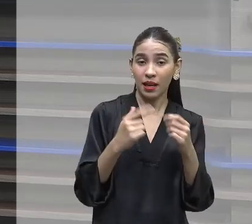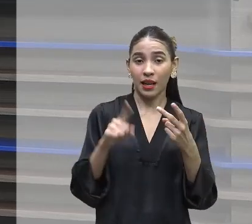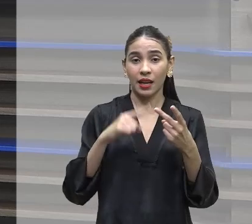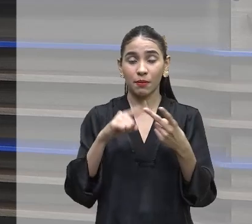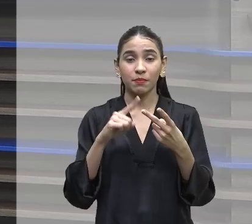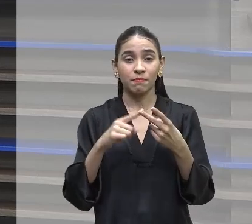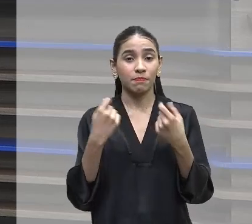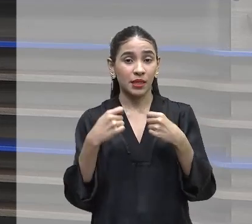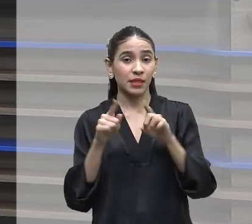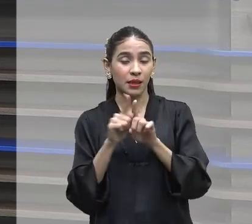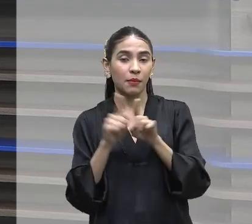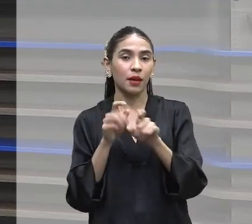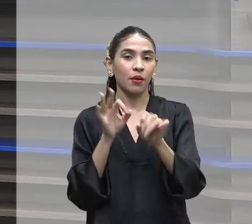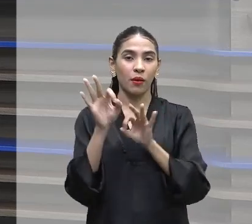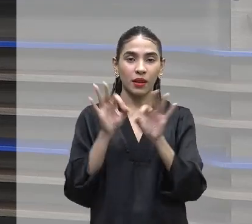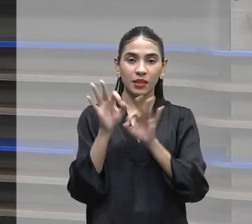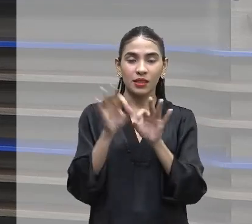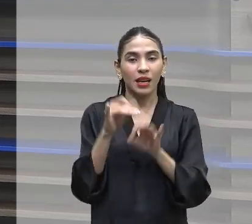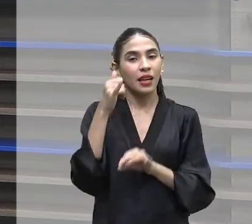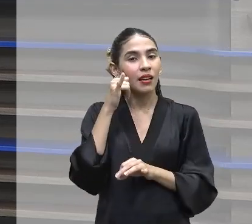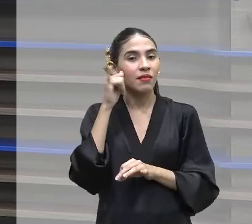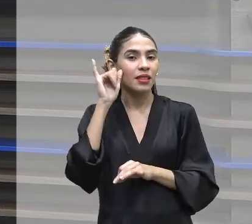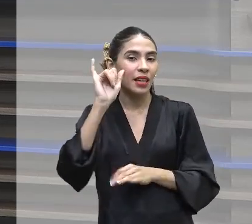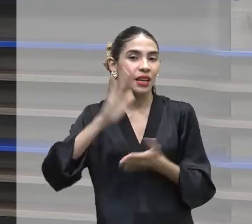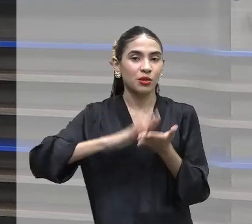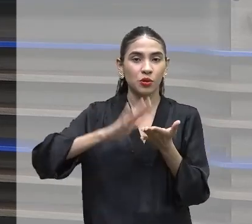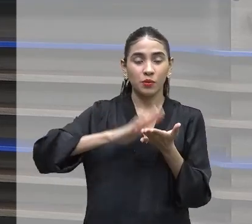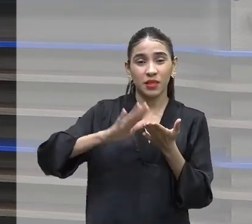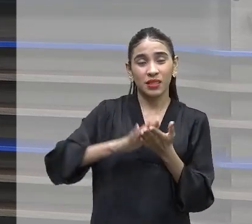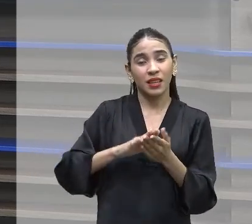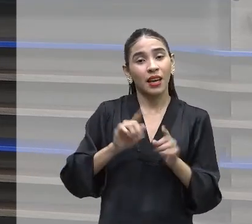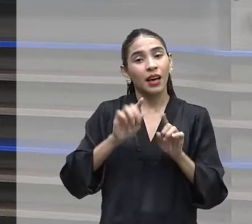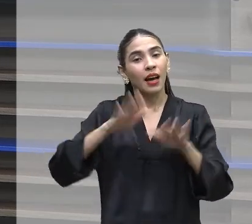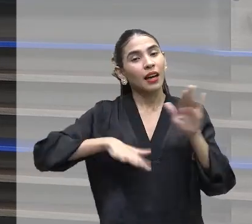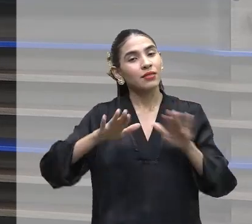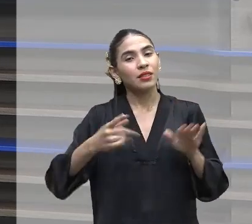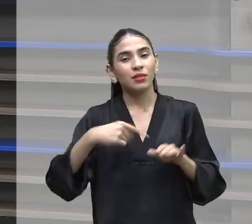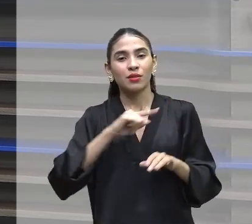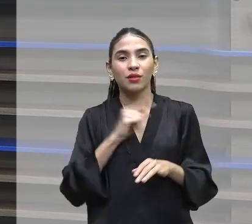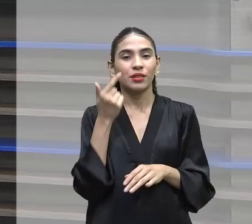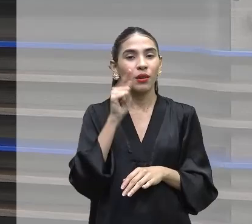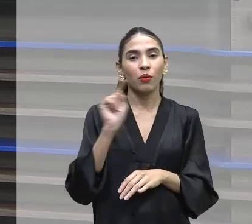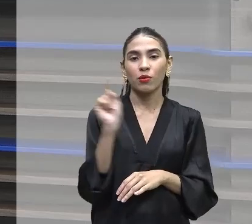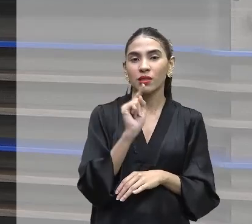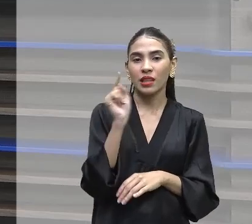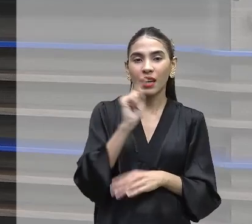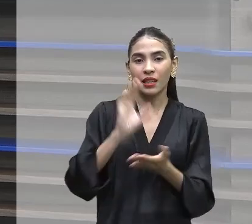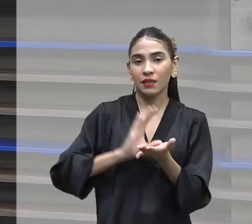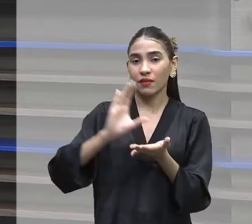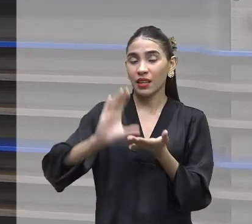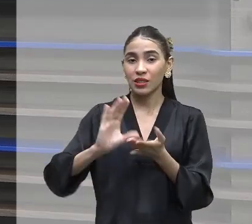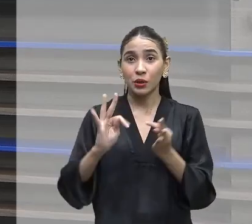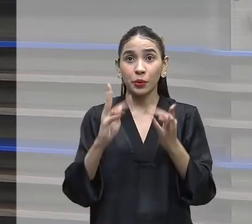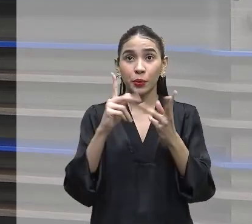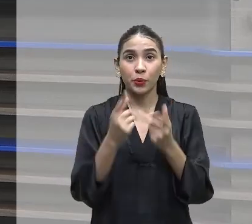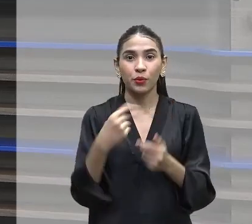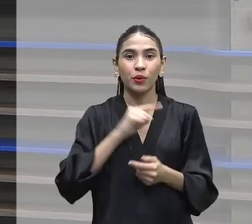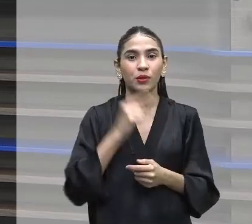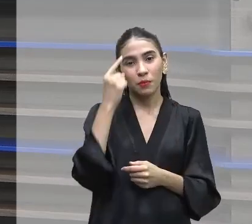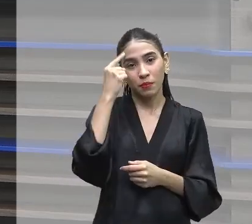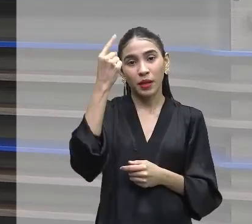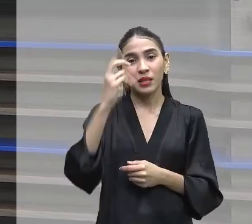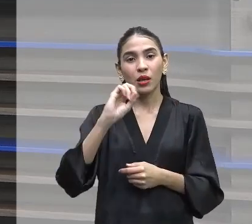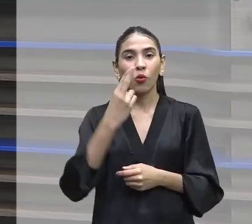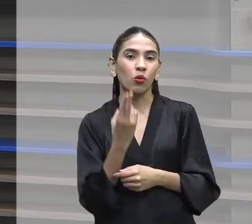não aconteça. Muitas vezes a gente não consegue investir tudo aquilo que a gente tem em mente, ou não consegue